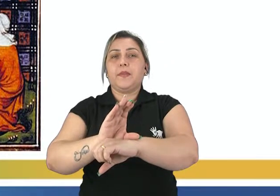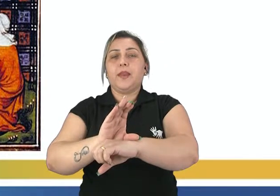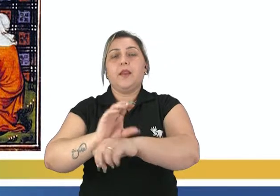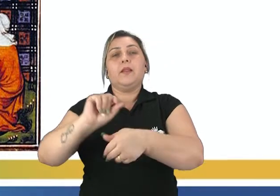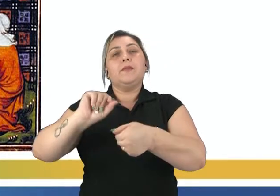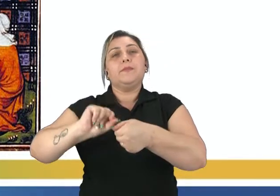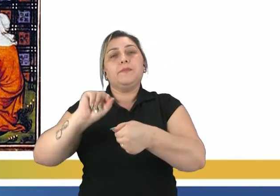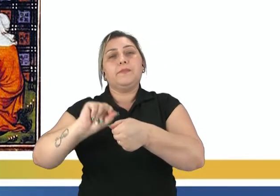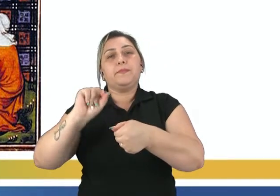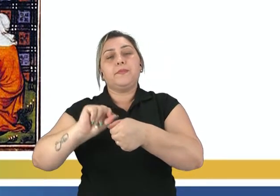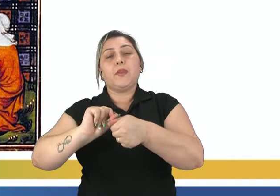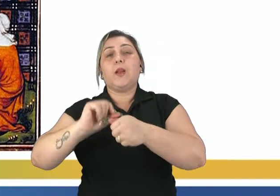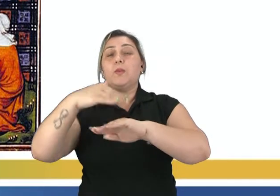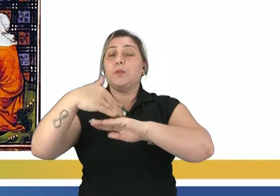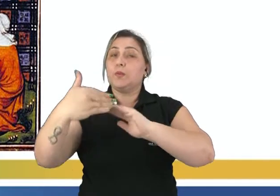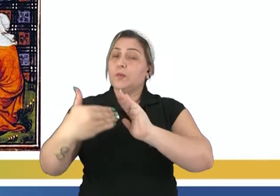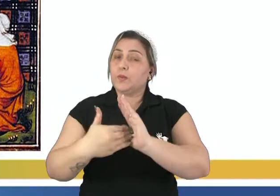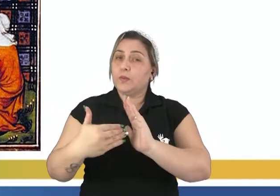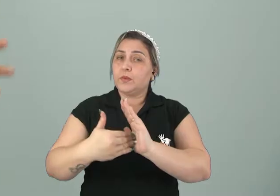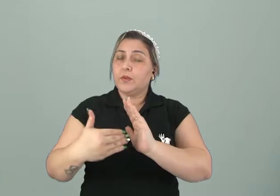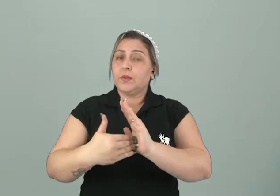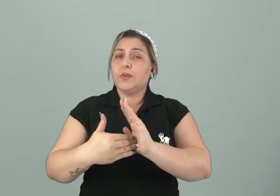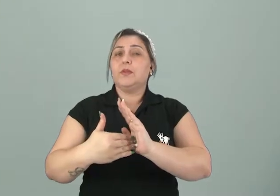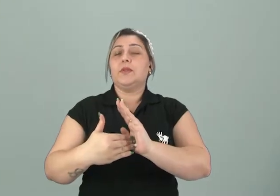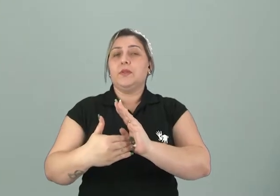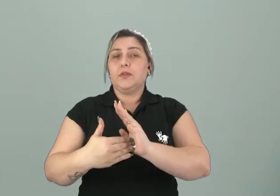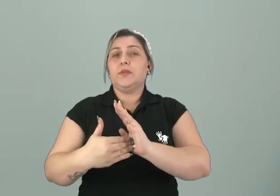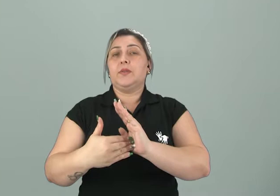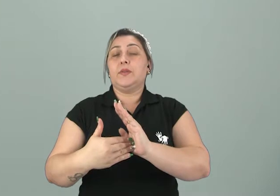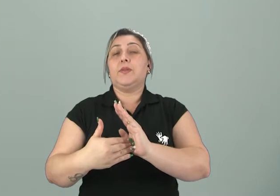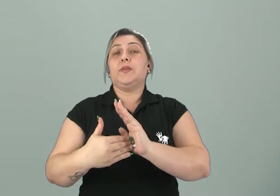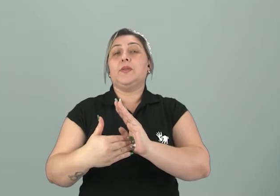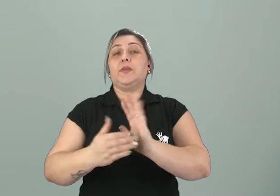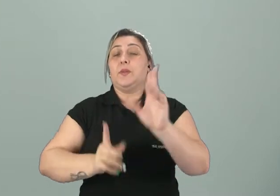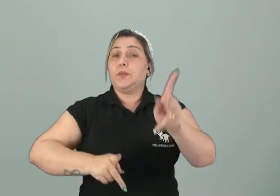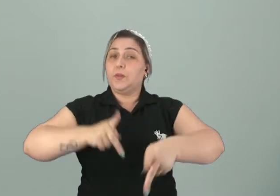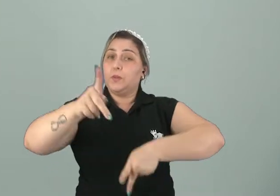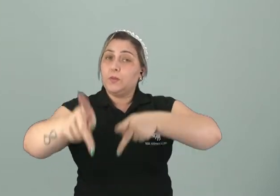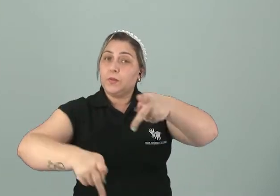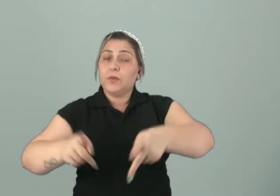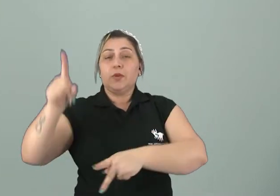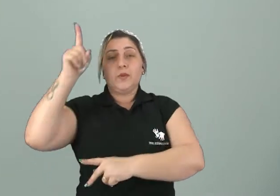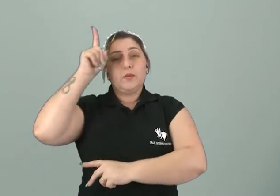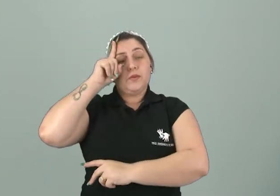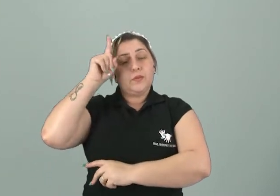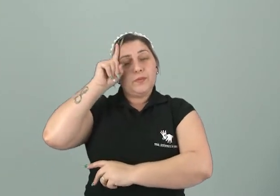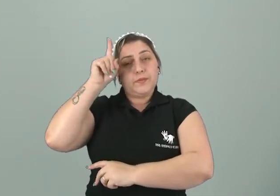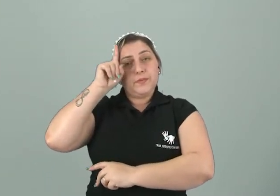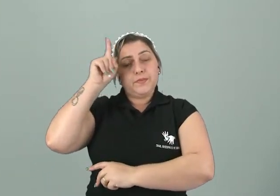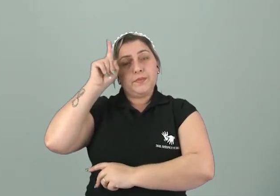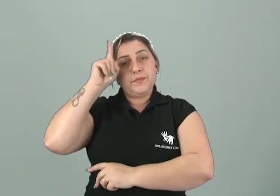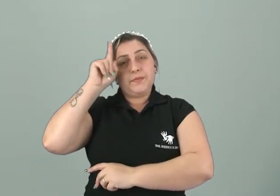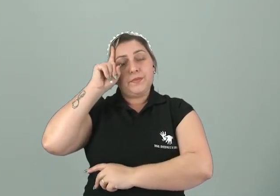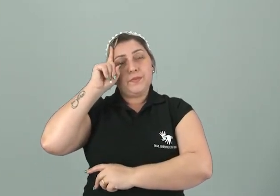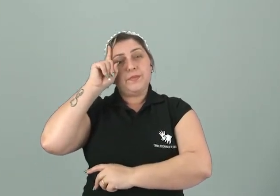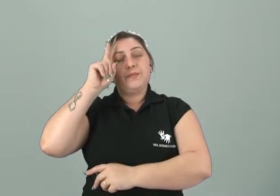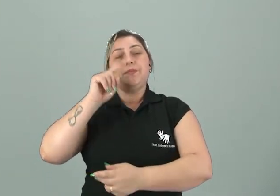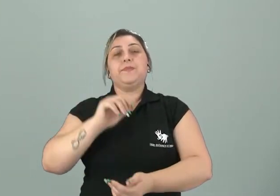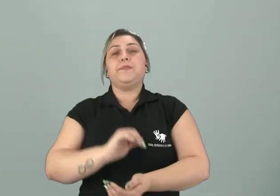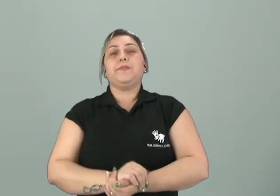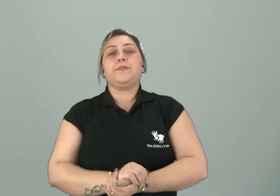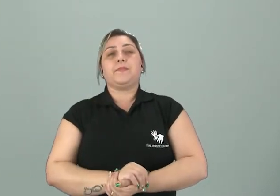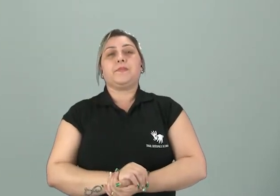estabelecida em todo o aspecto da civilização e do cotidiano das populações